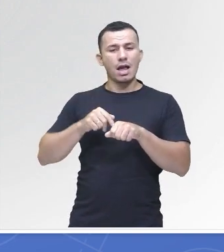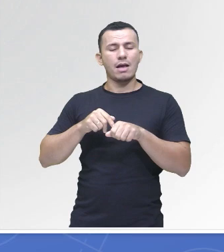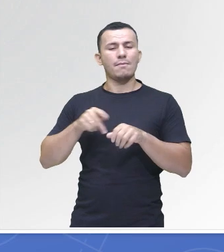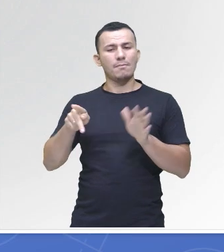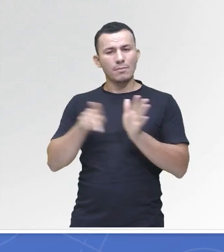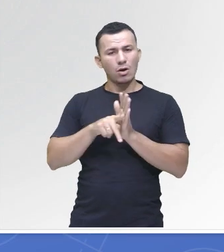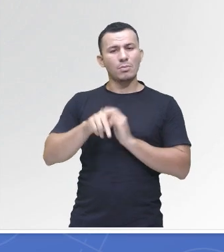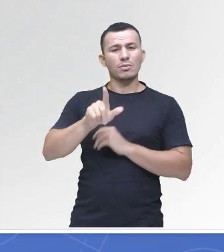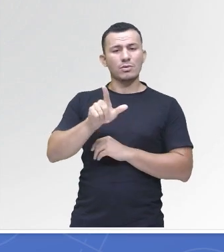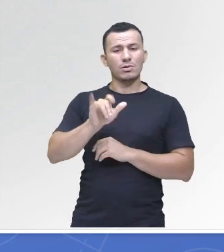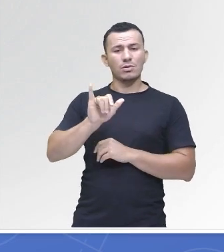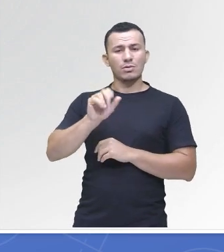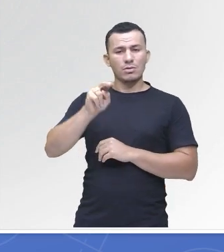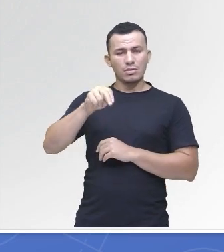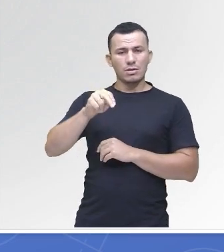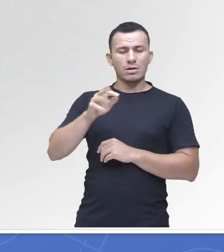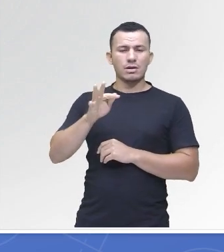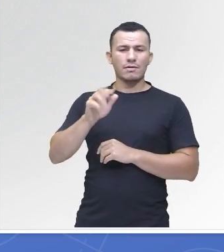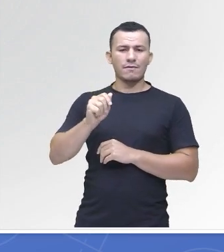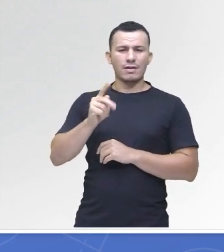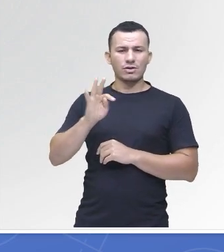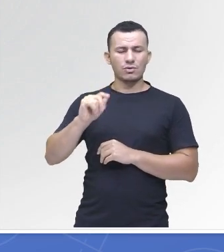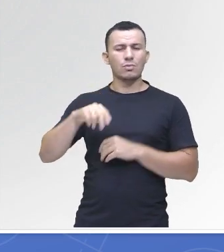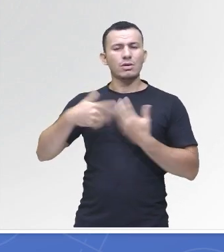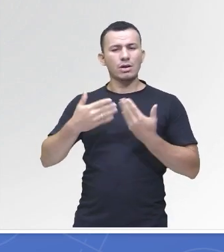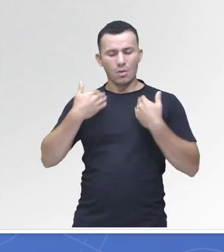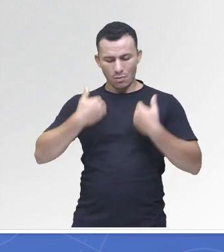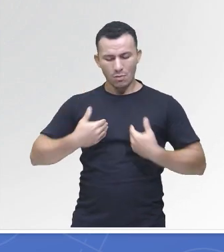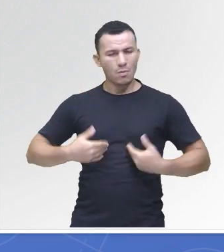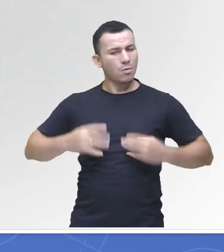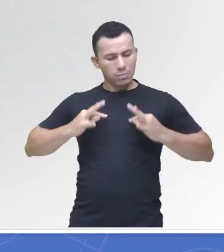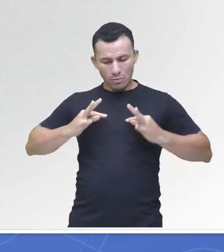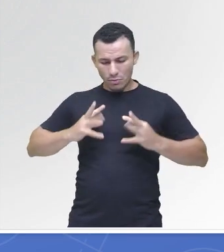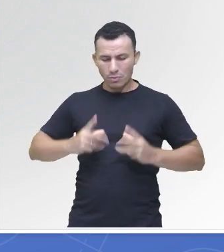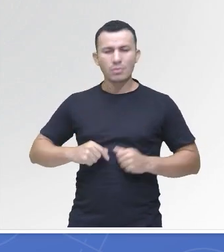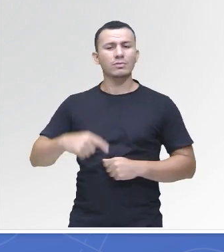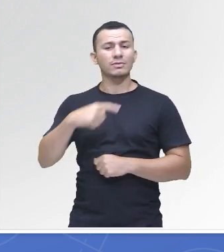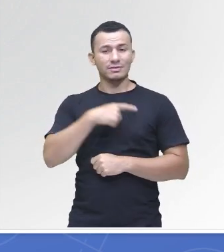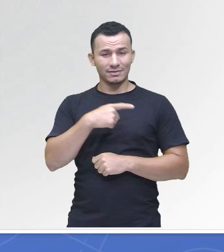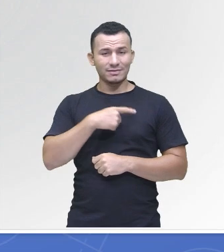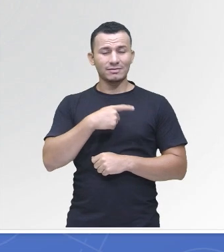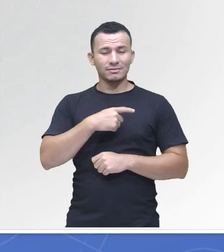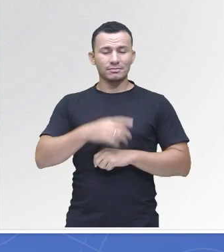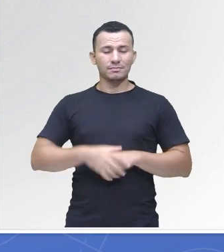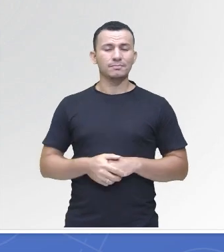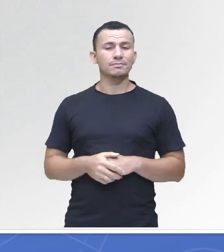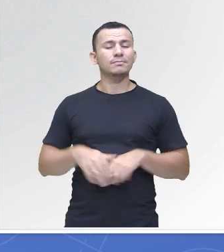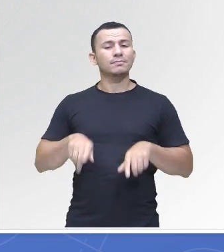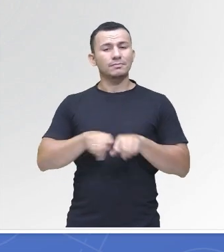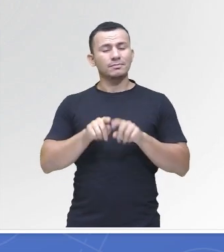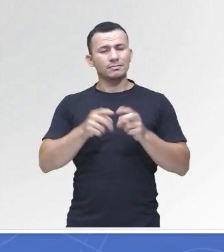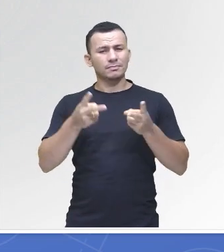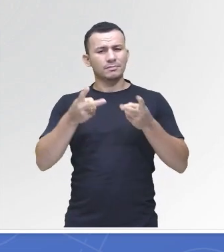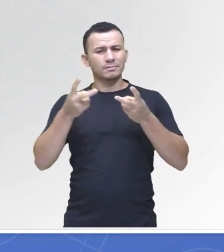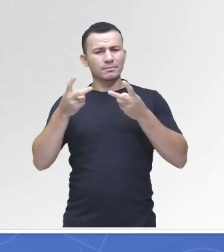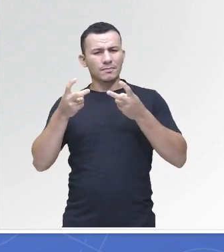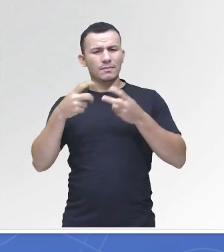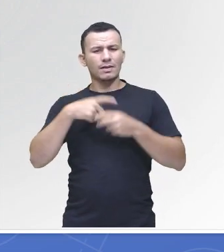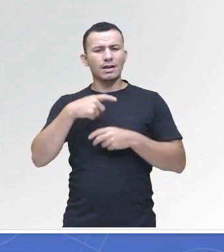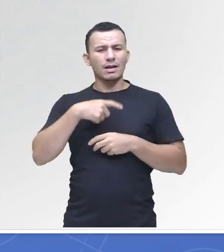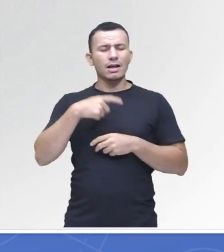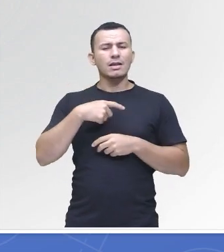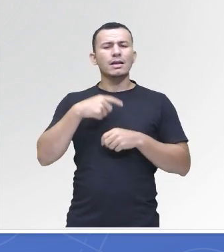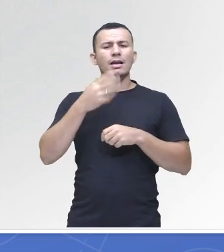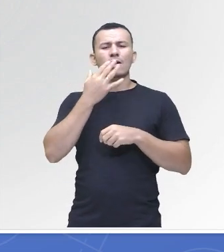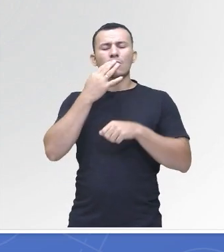ele está presente aqui, ó, em todo o nosso corpo. Além desses vasos linfáticos, a gente observa aqui uns pontinhos maiores